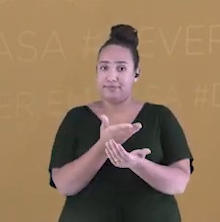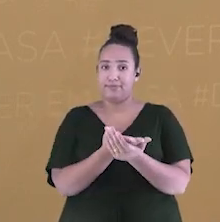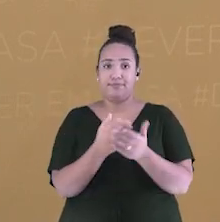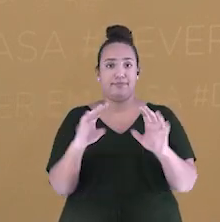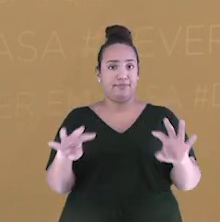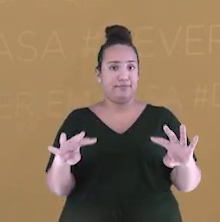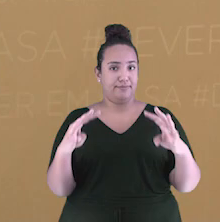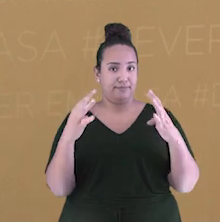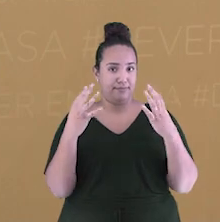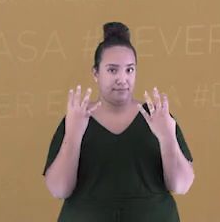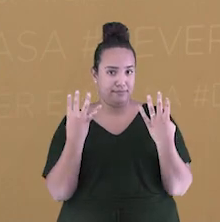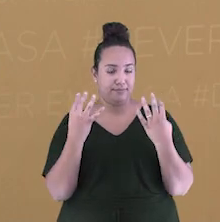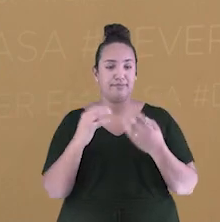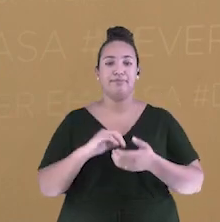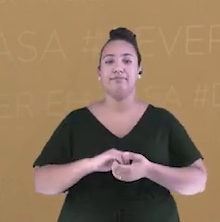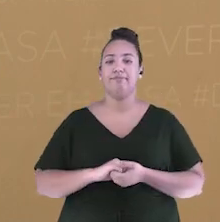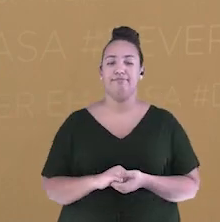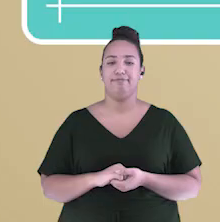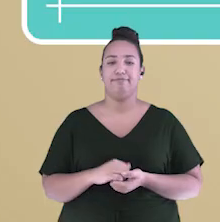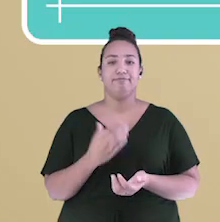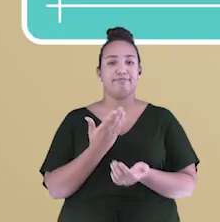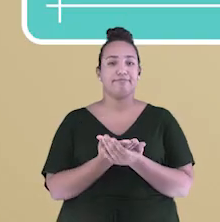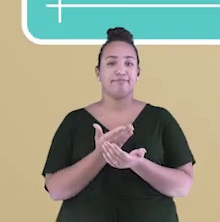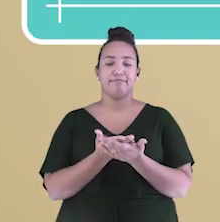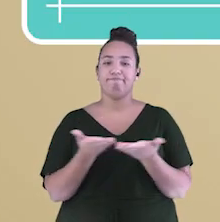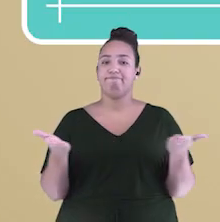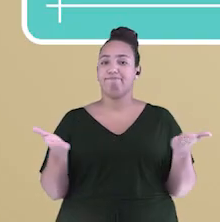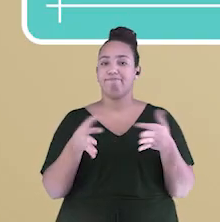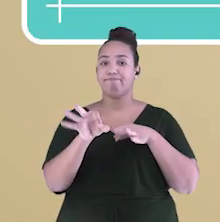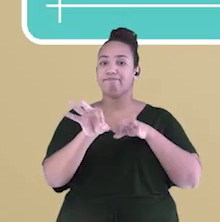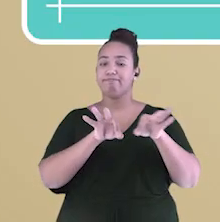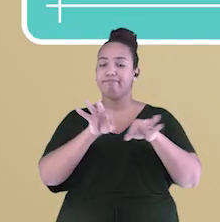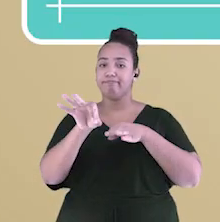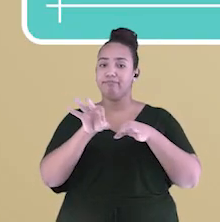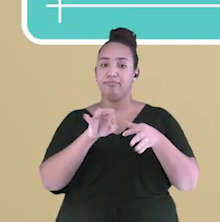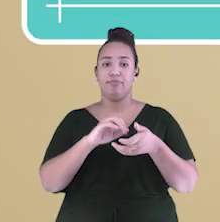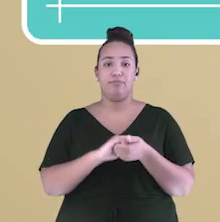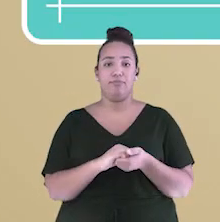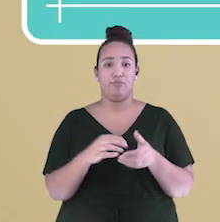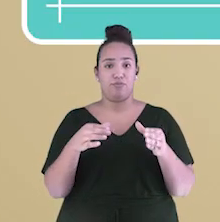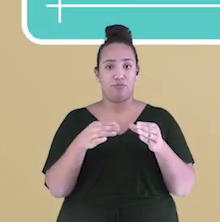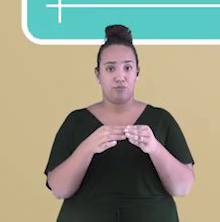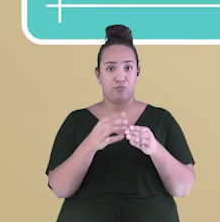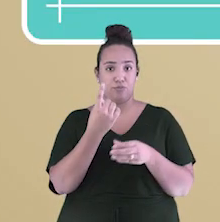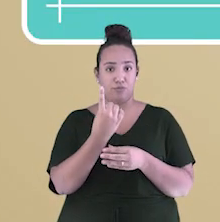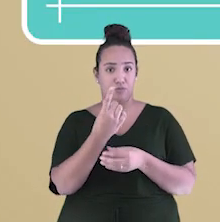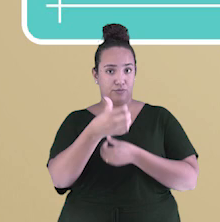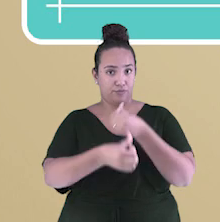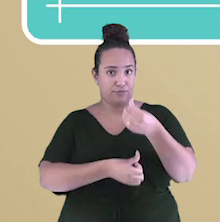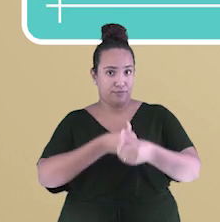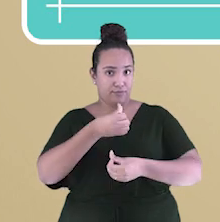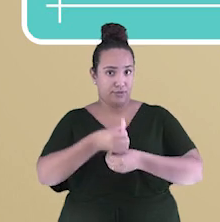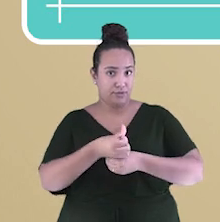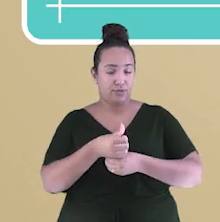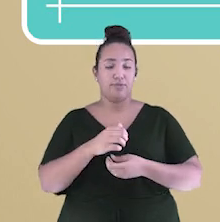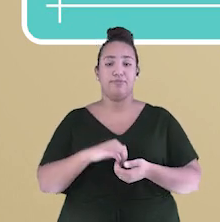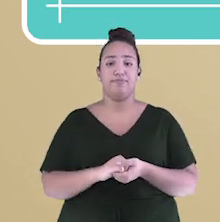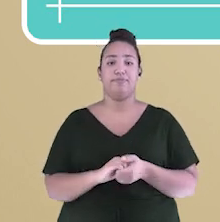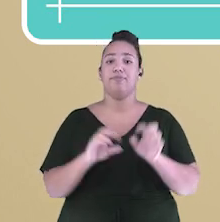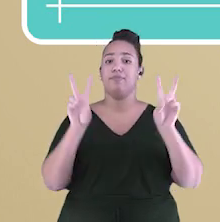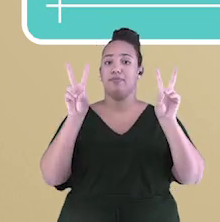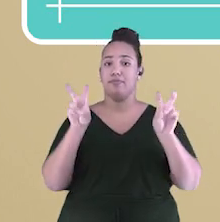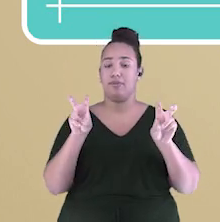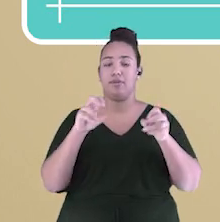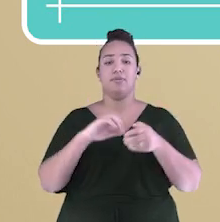às professoras que estiverem nos acompanhando. Esta aula foi planejada para o primeiro ciclo da EJA, que tem como